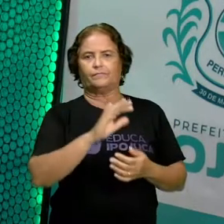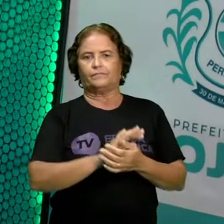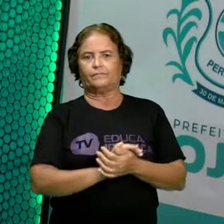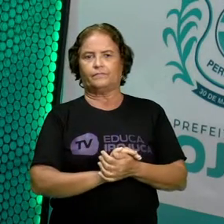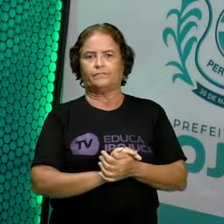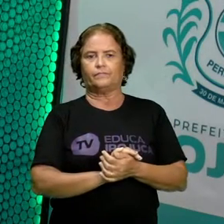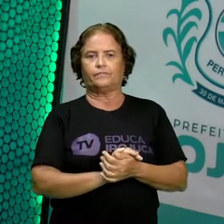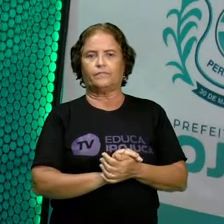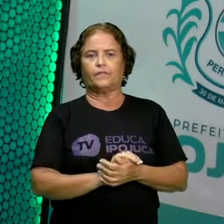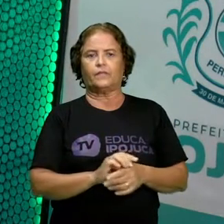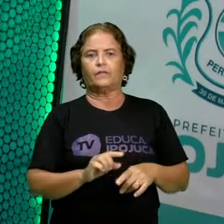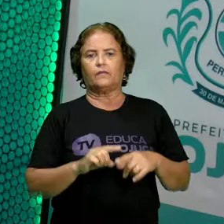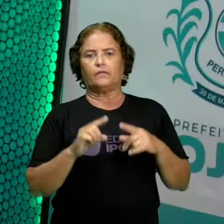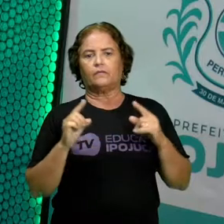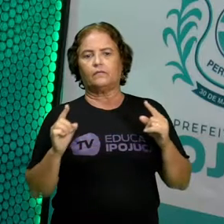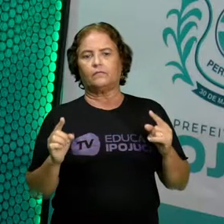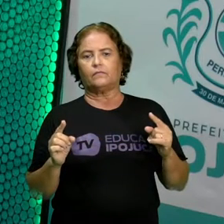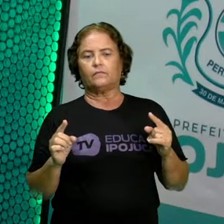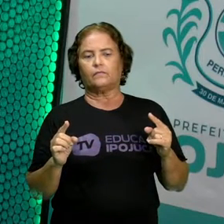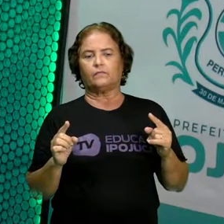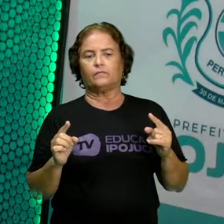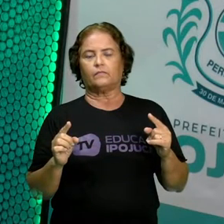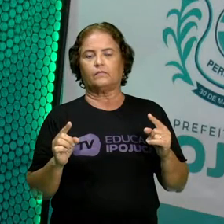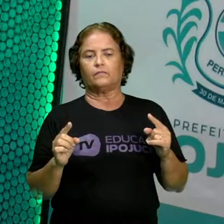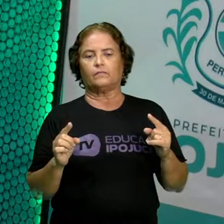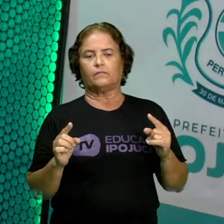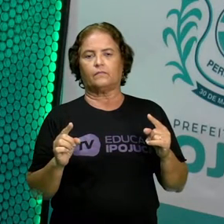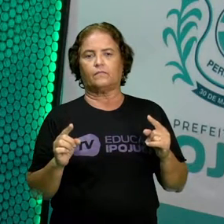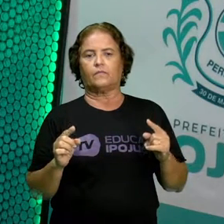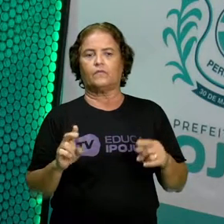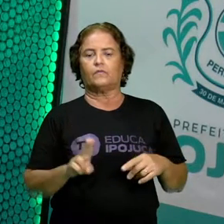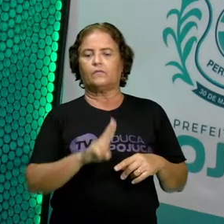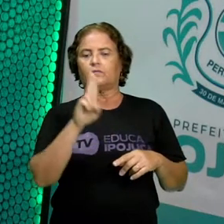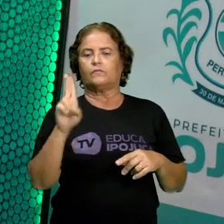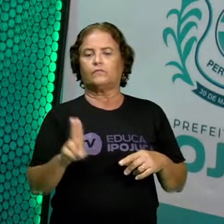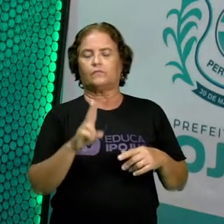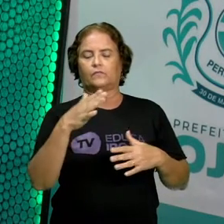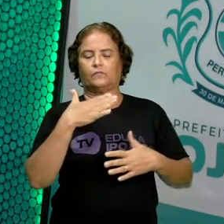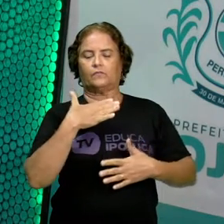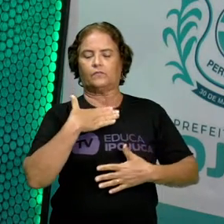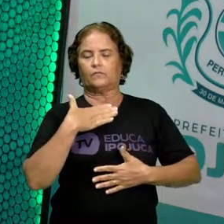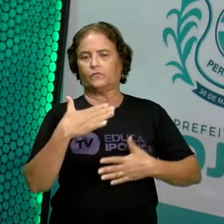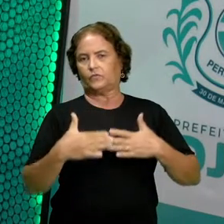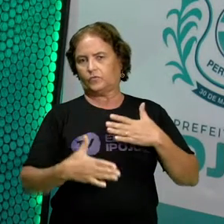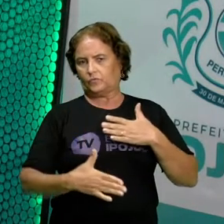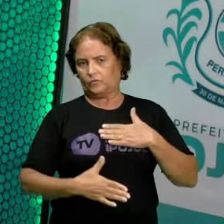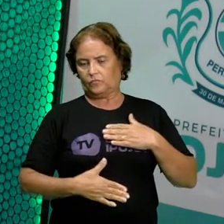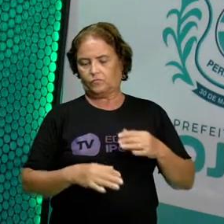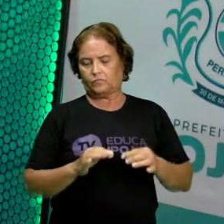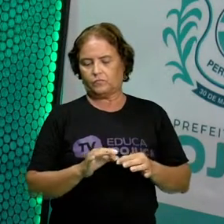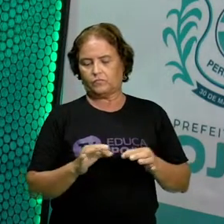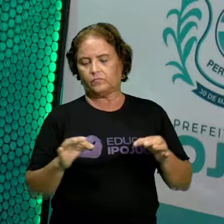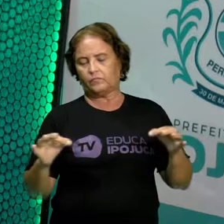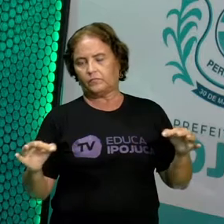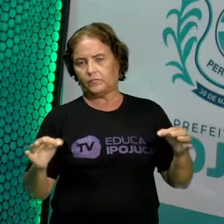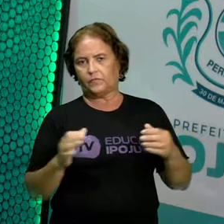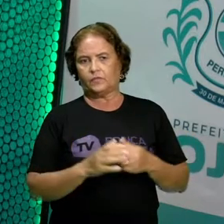medição. Então, o que é que eles usavam? O seu corpo. Então, vamos ver